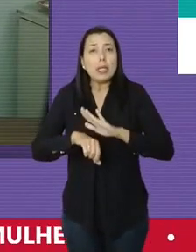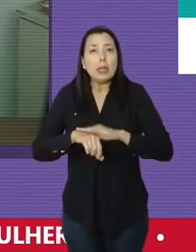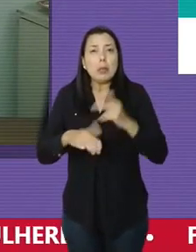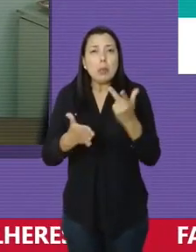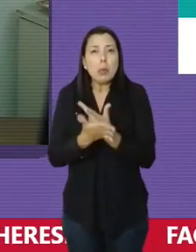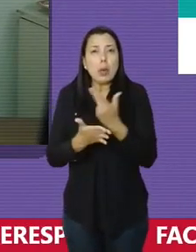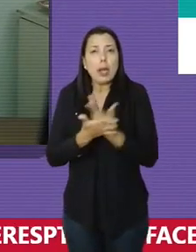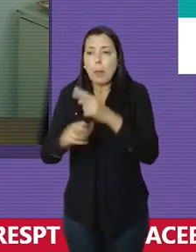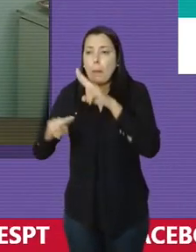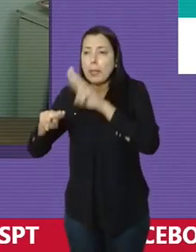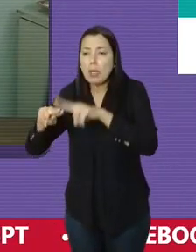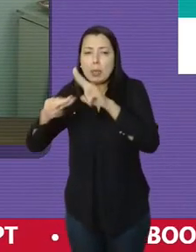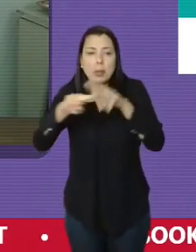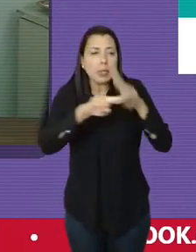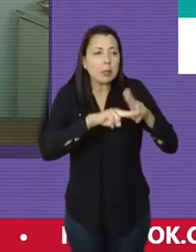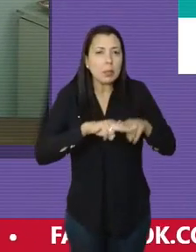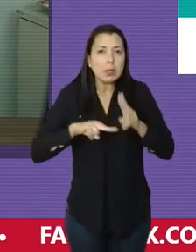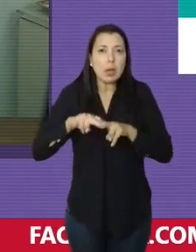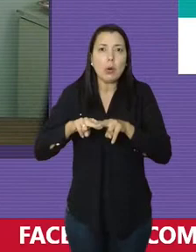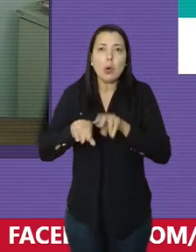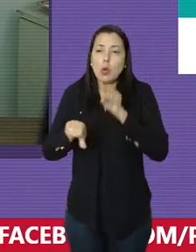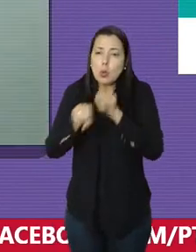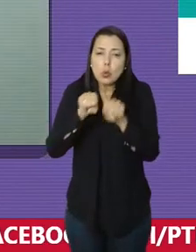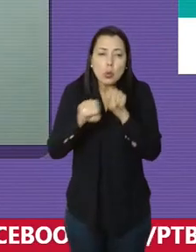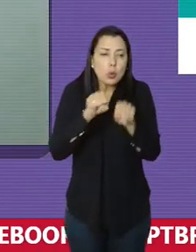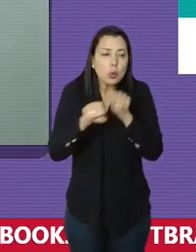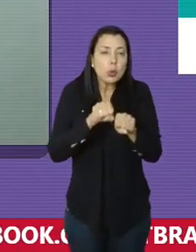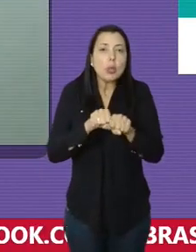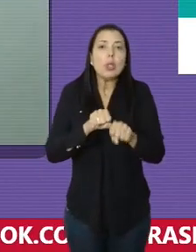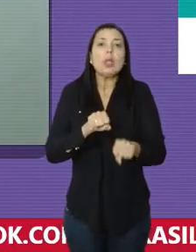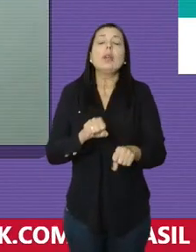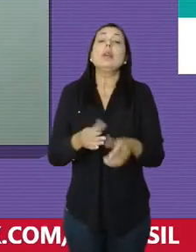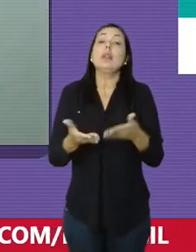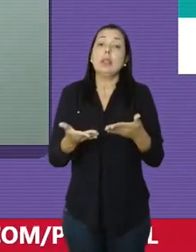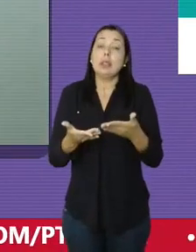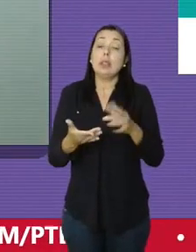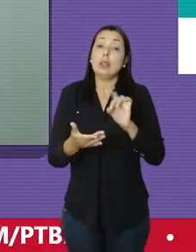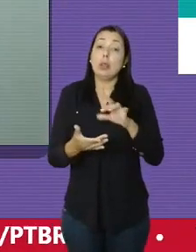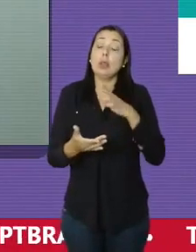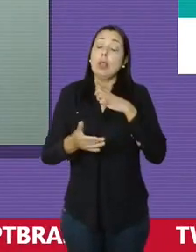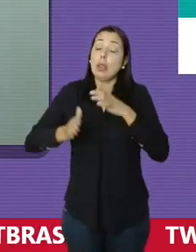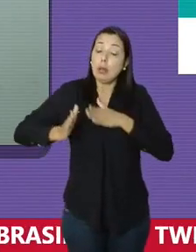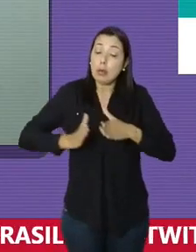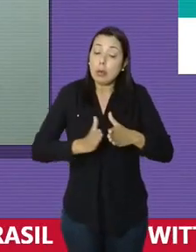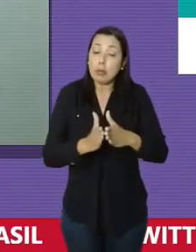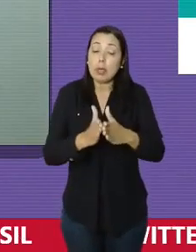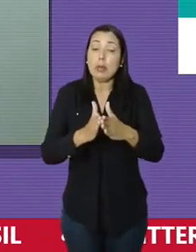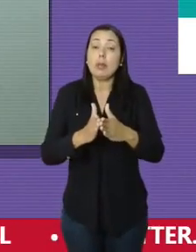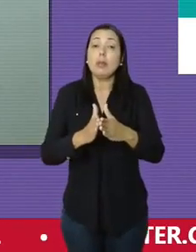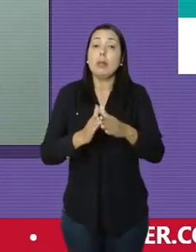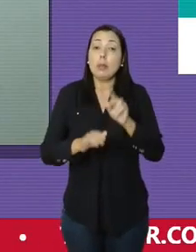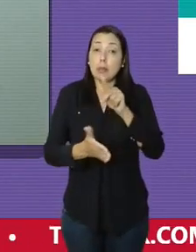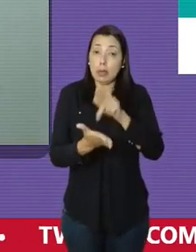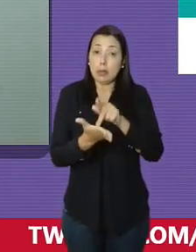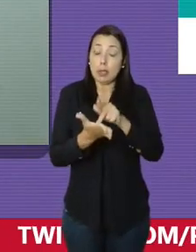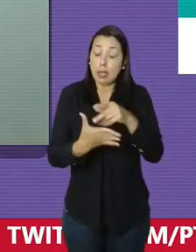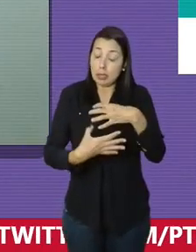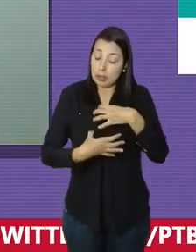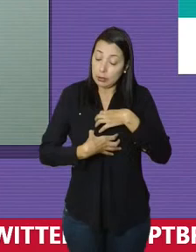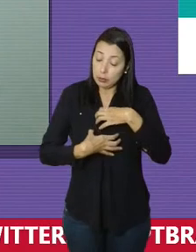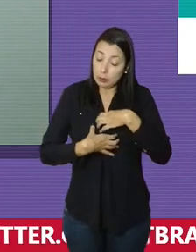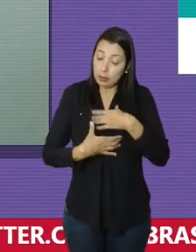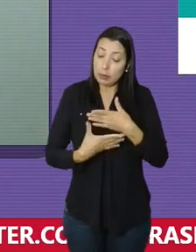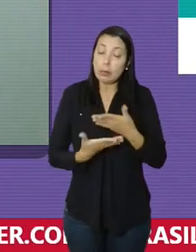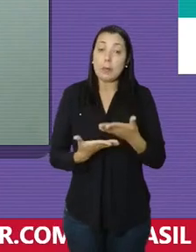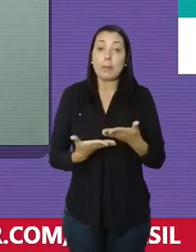das prisões, da tortura e dos assassinatos. Mas só existe um caminho para vencer o medo e o sentimento de